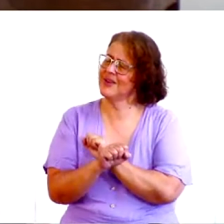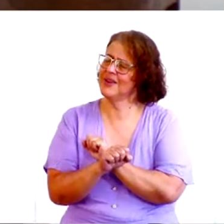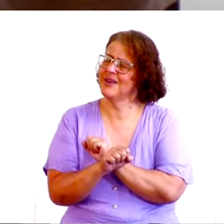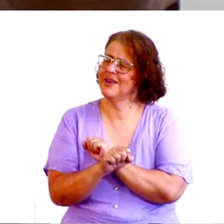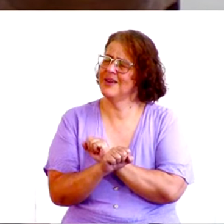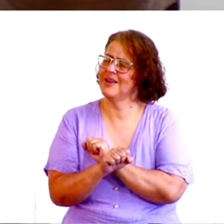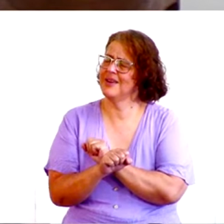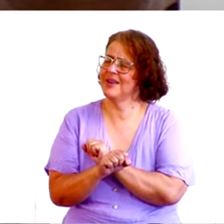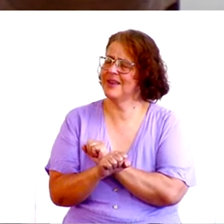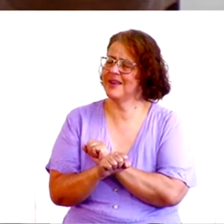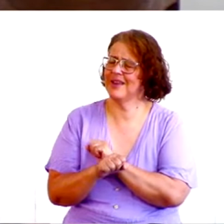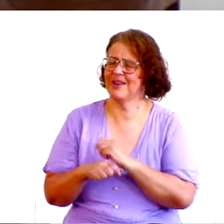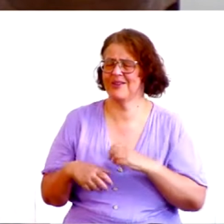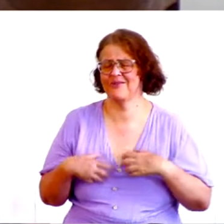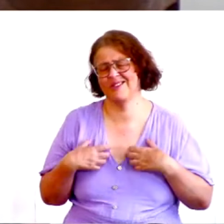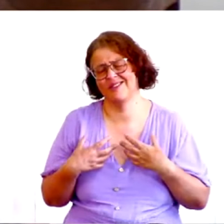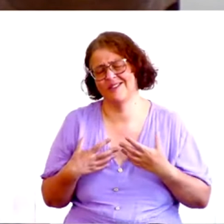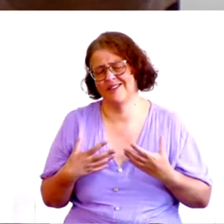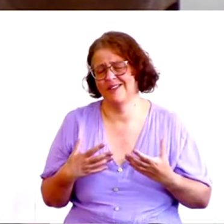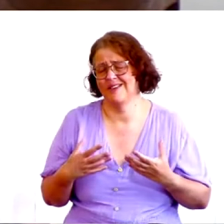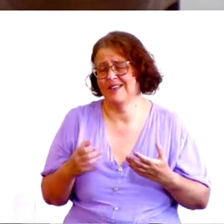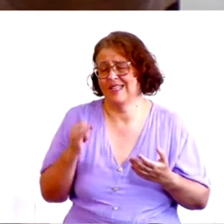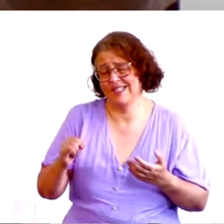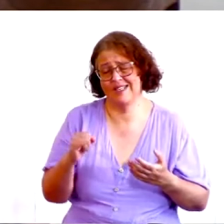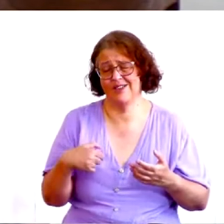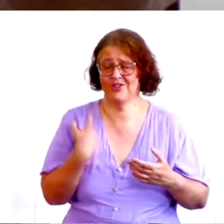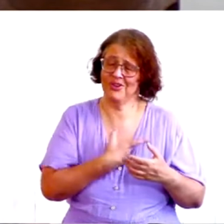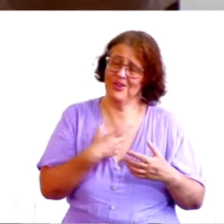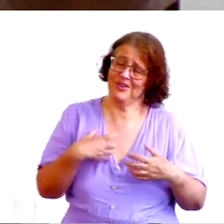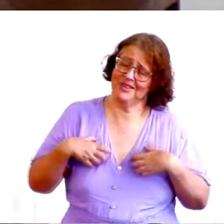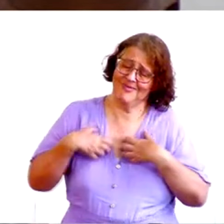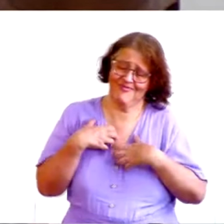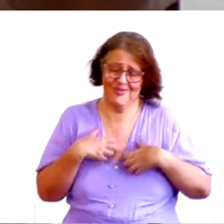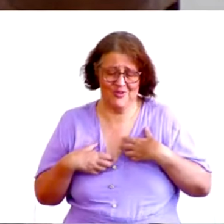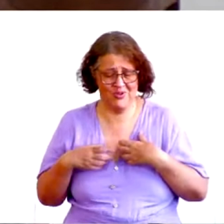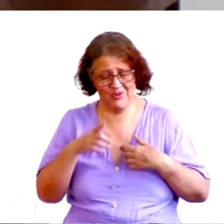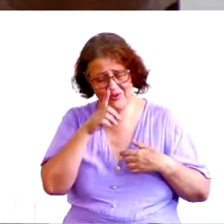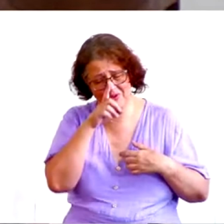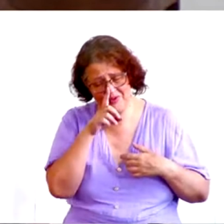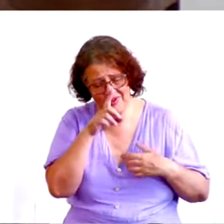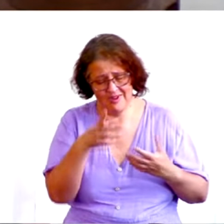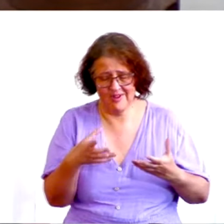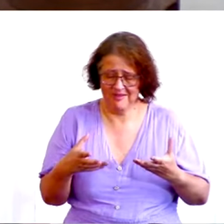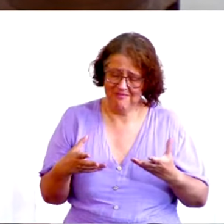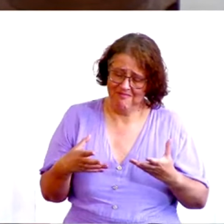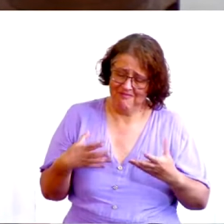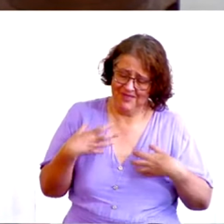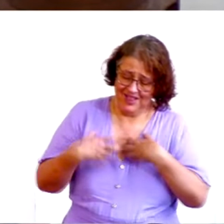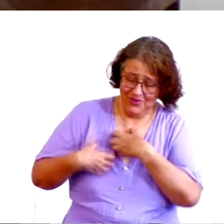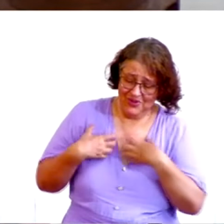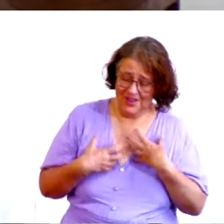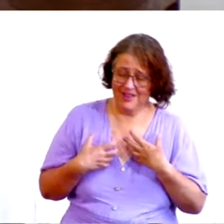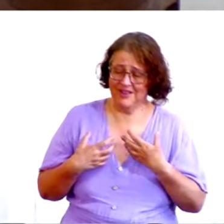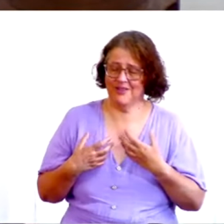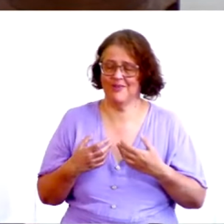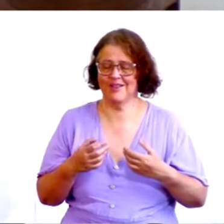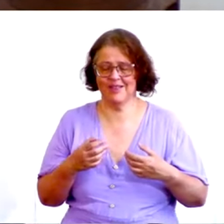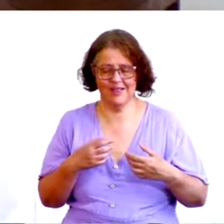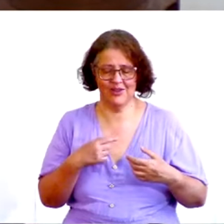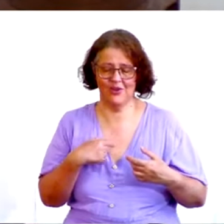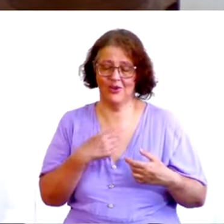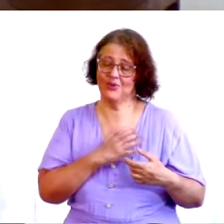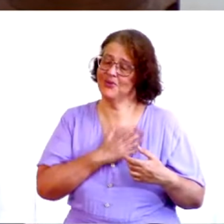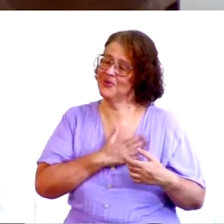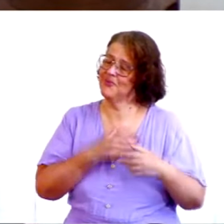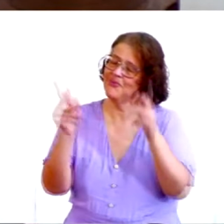angustiados talvez duvidosos talvez como o senhor tem encontrado os nossos corações talvez não